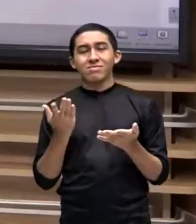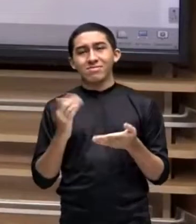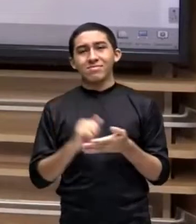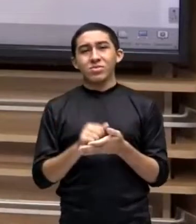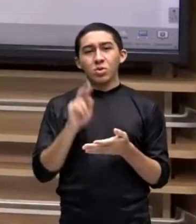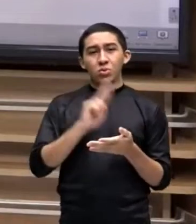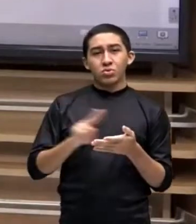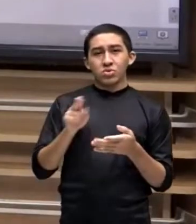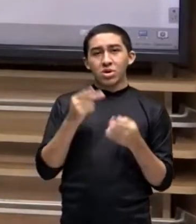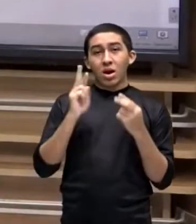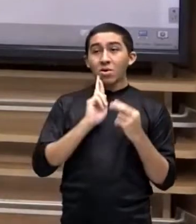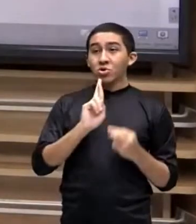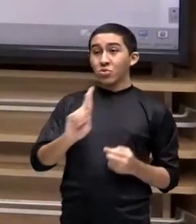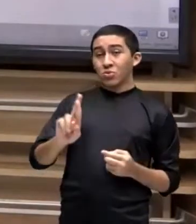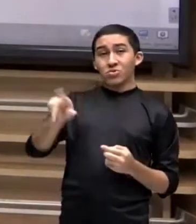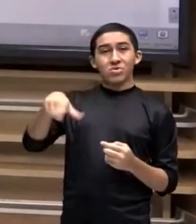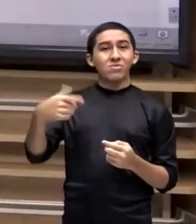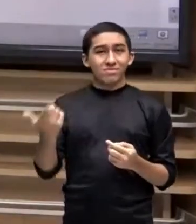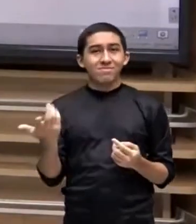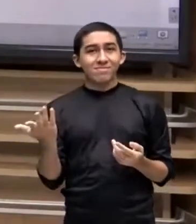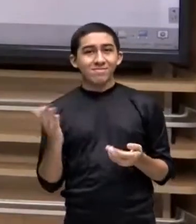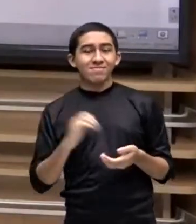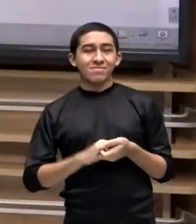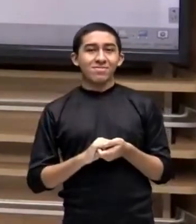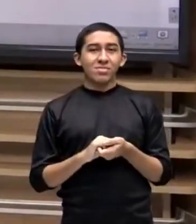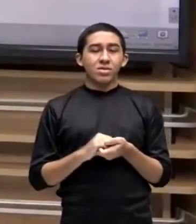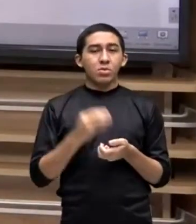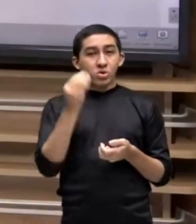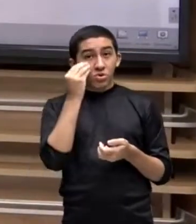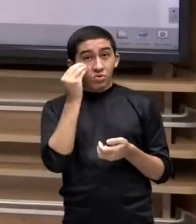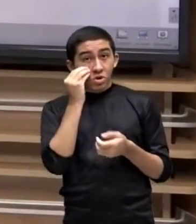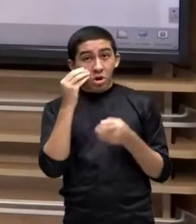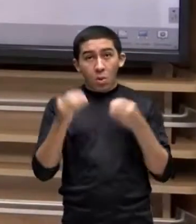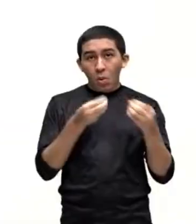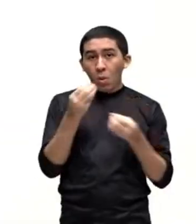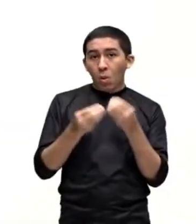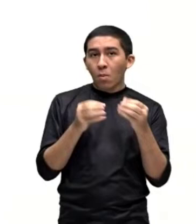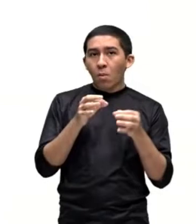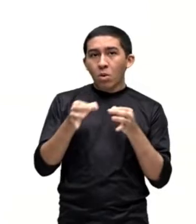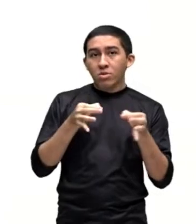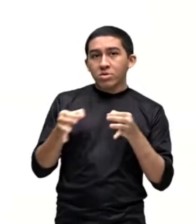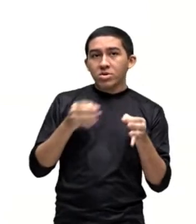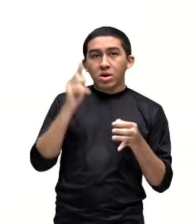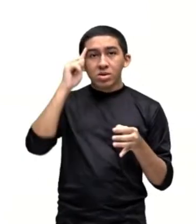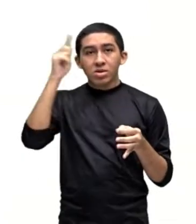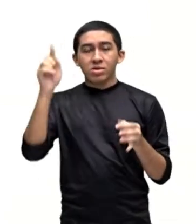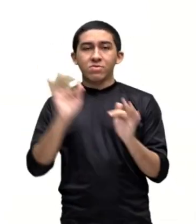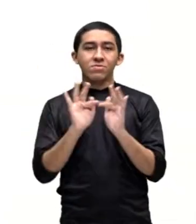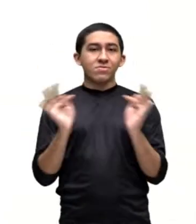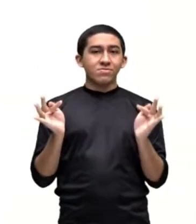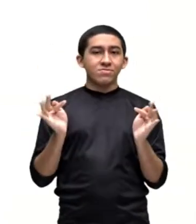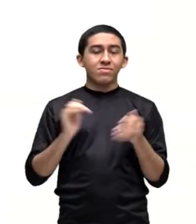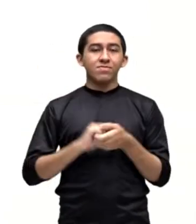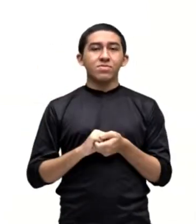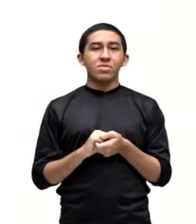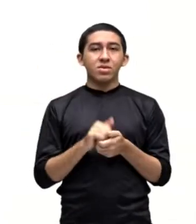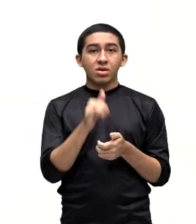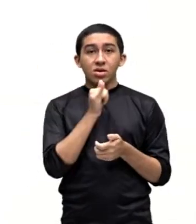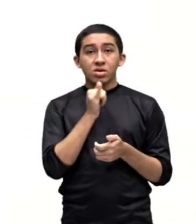dar outro tipo de saudação a essa pessoa. Mas olhem a construção da ideia dessa frase. Agora, olhem o outro